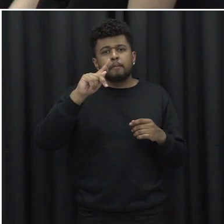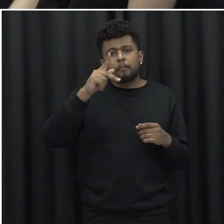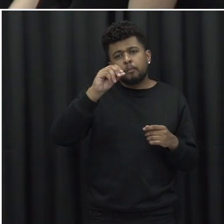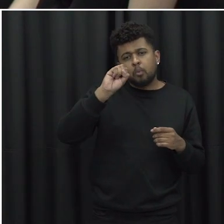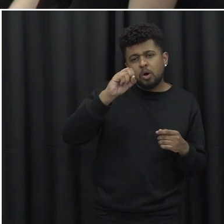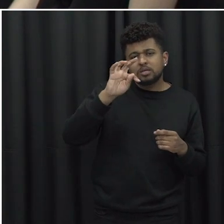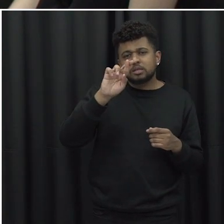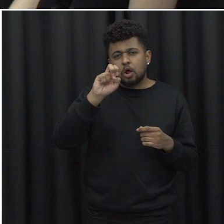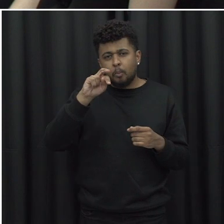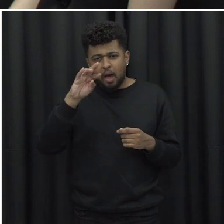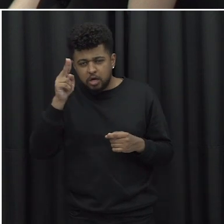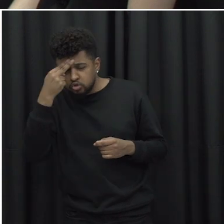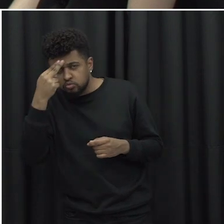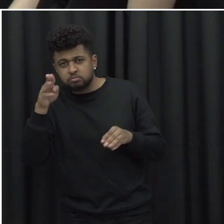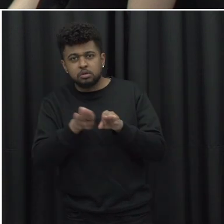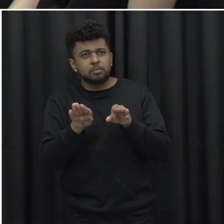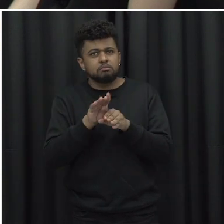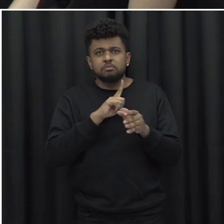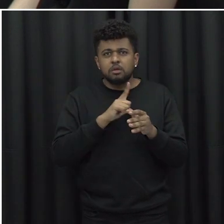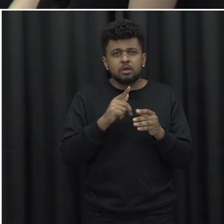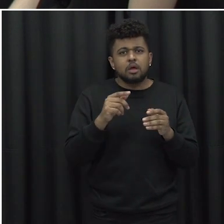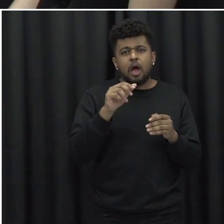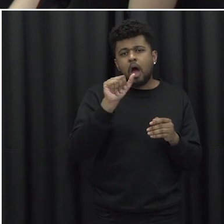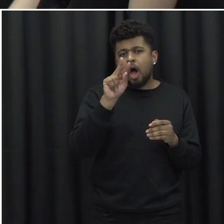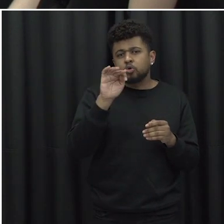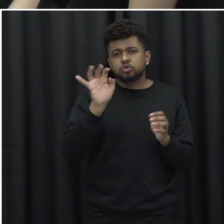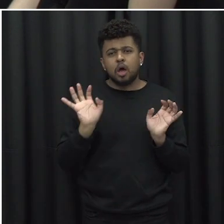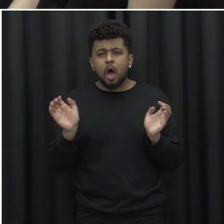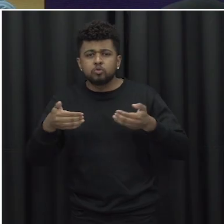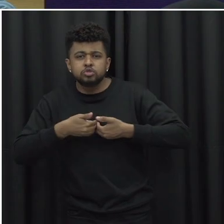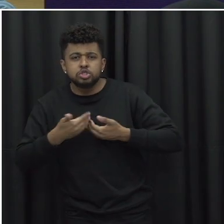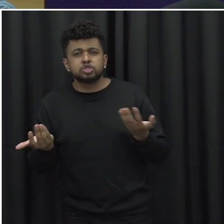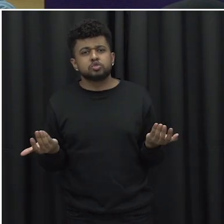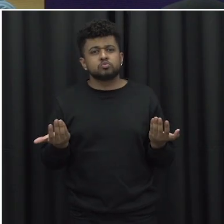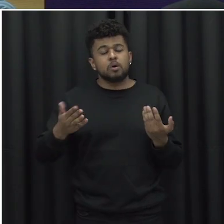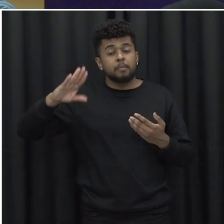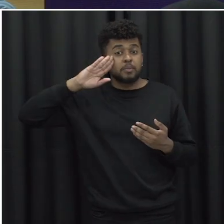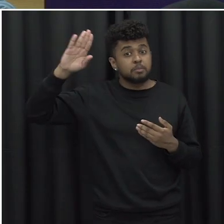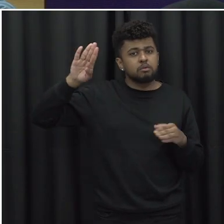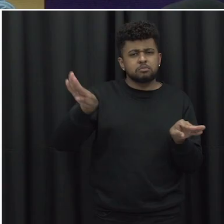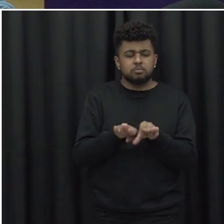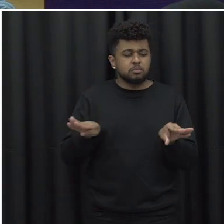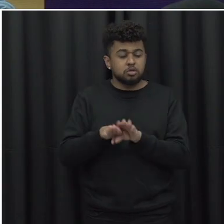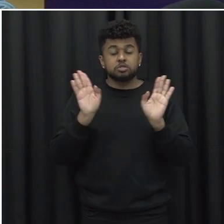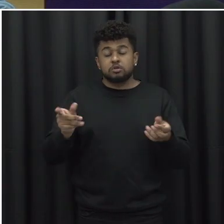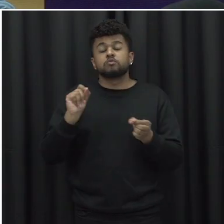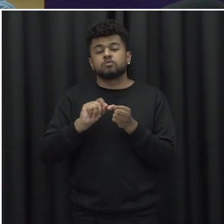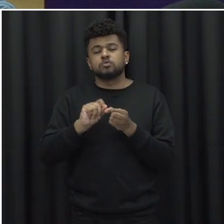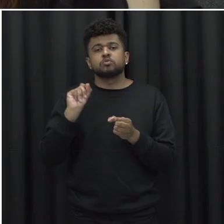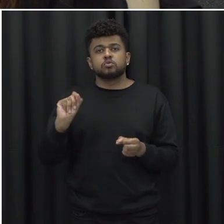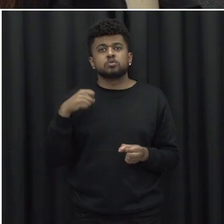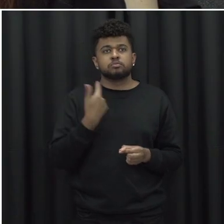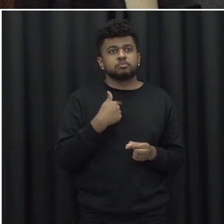até existem algumas pesquisas com transtorno do espectro autista. E a principal delas, que até foi o que